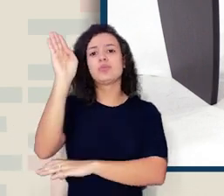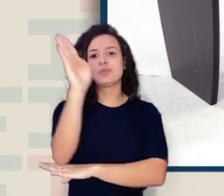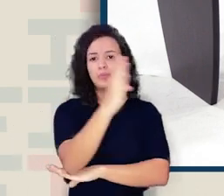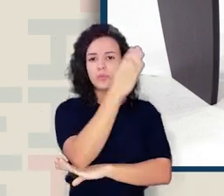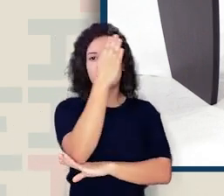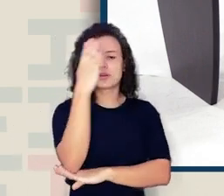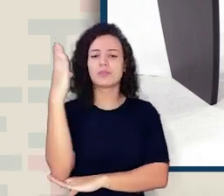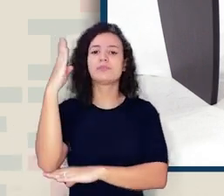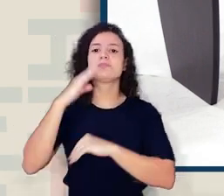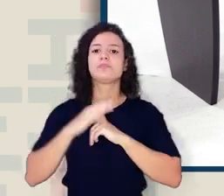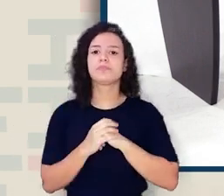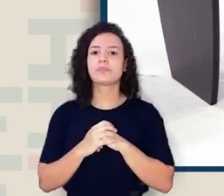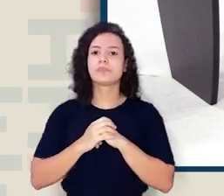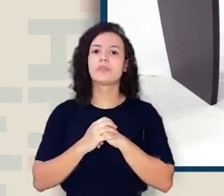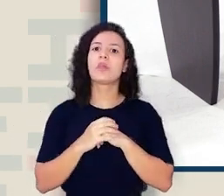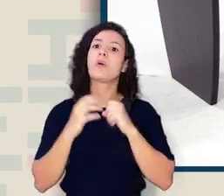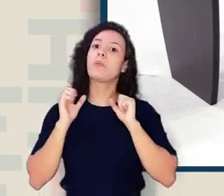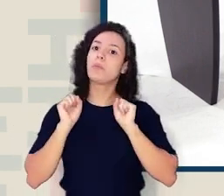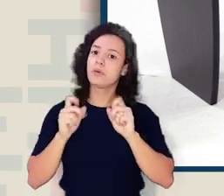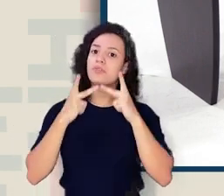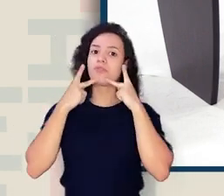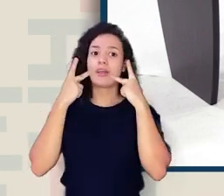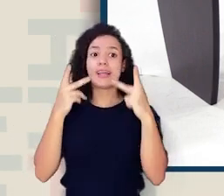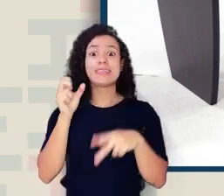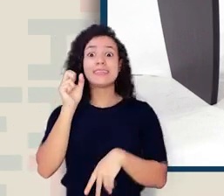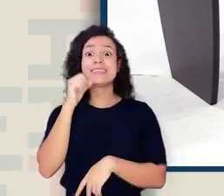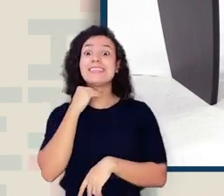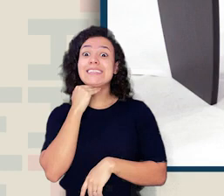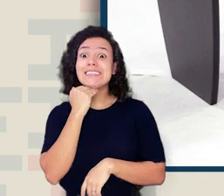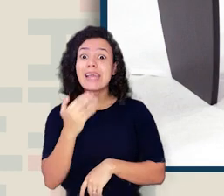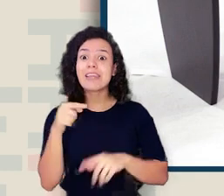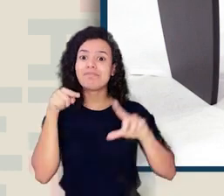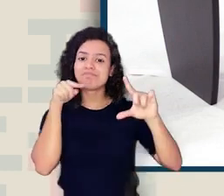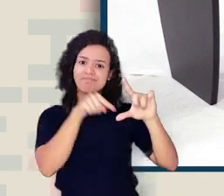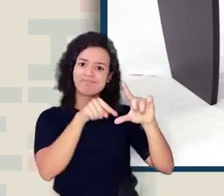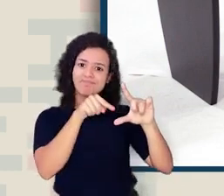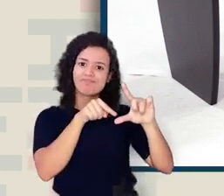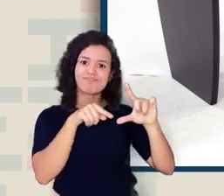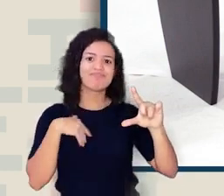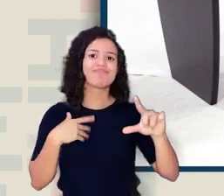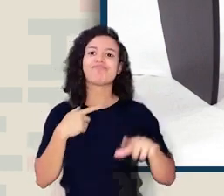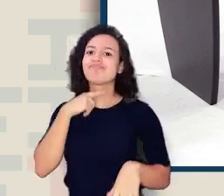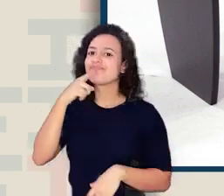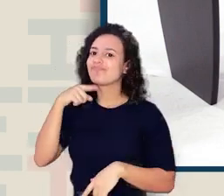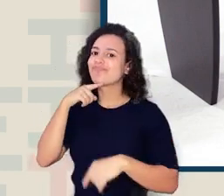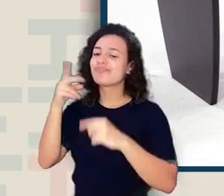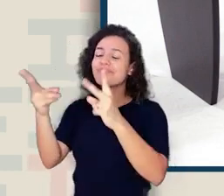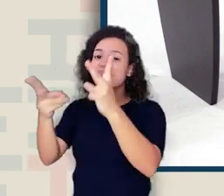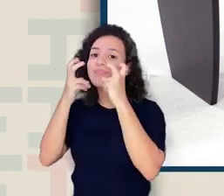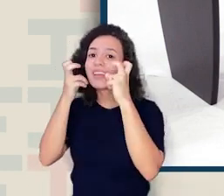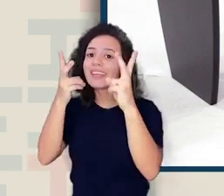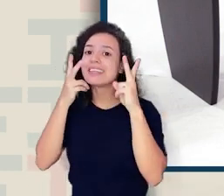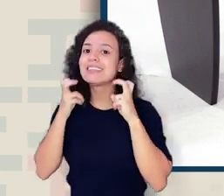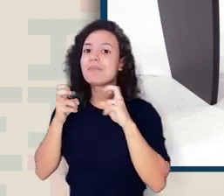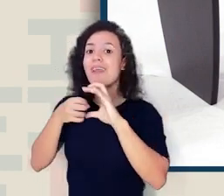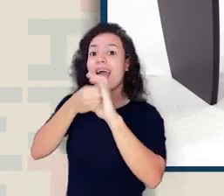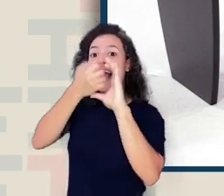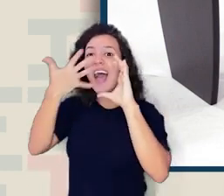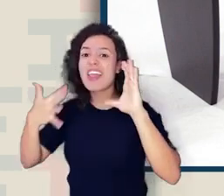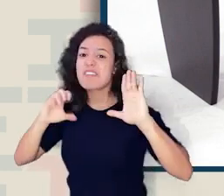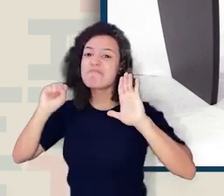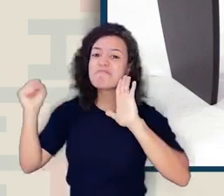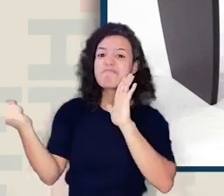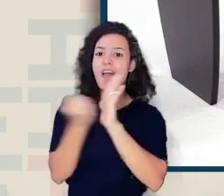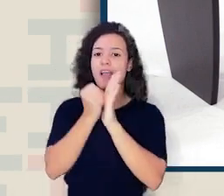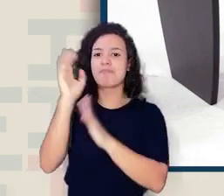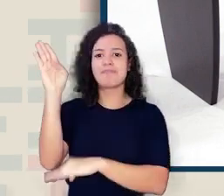cearense. Posso até ousar falando que, se a gente não tiver esse instrumento, a gente não consegue perceber